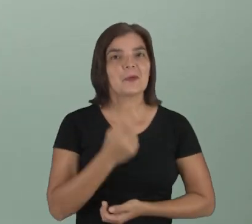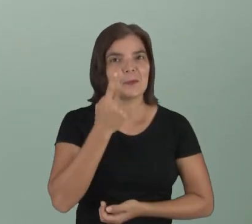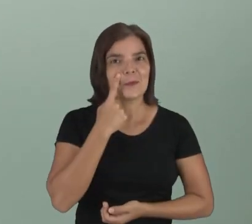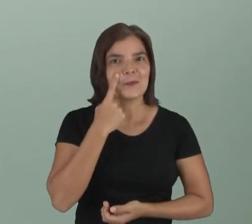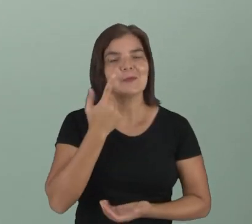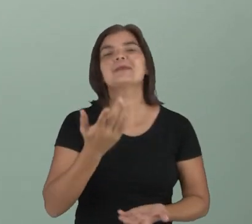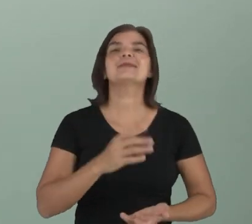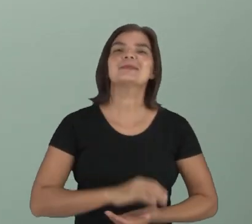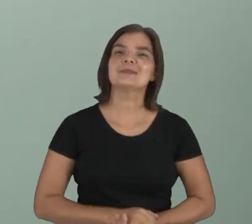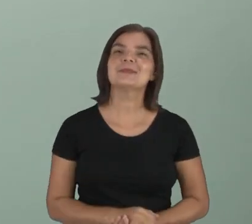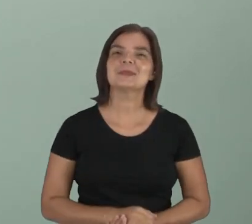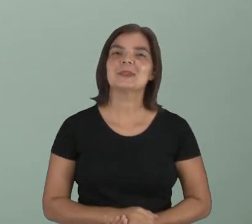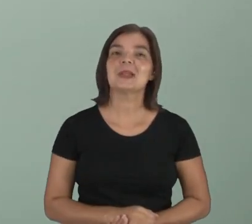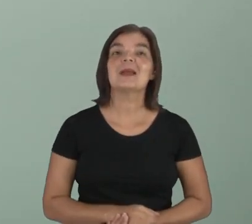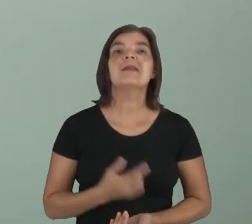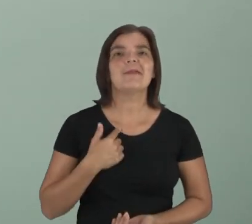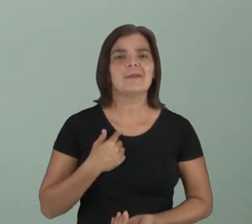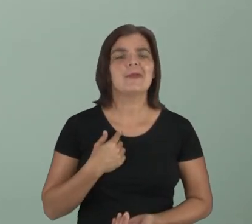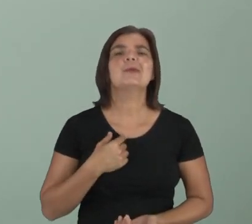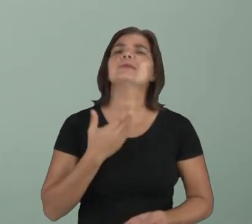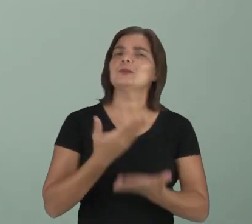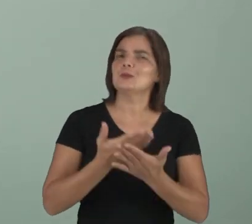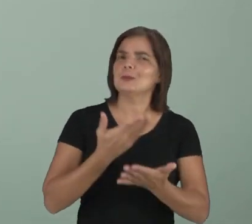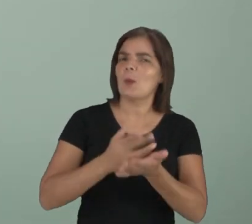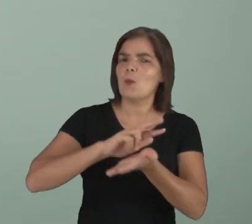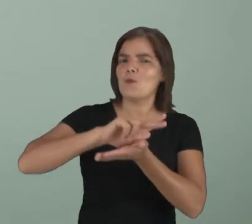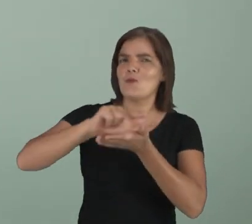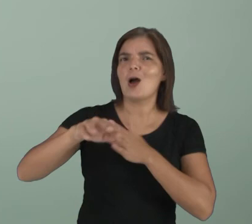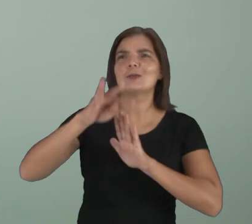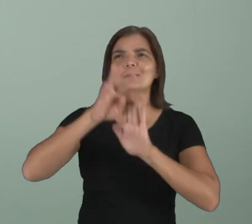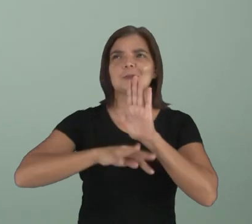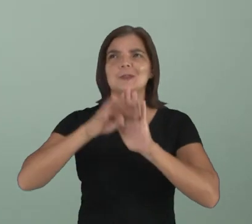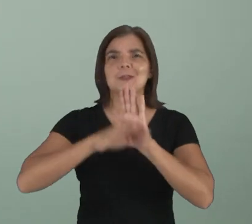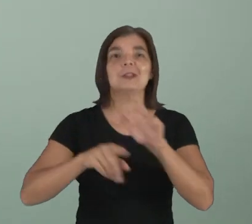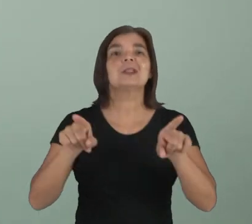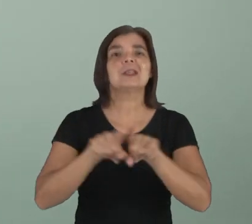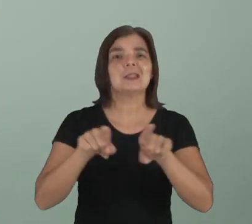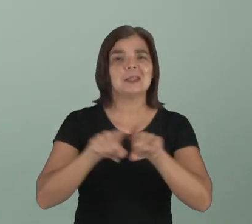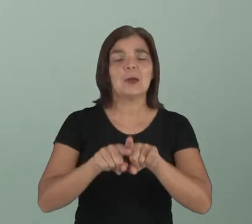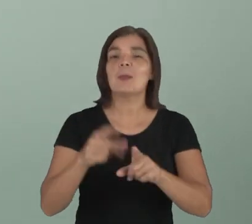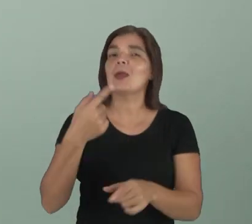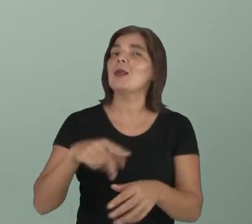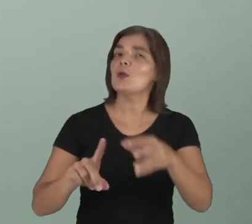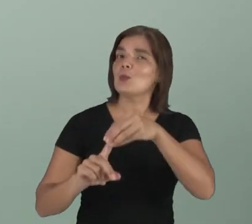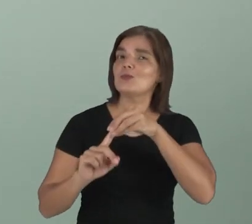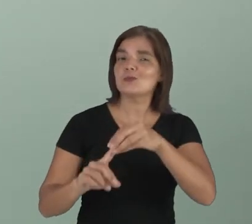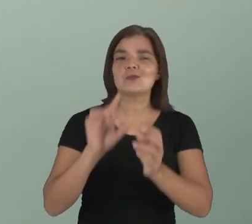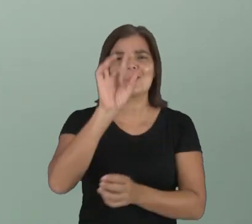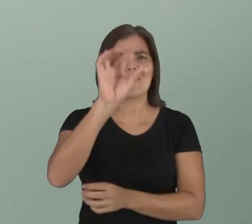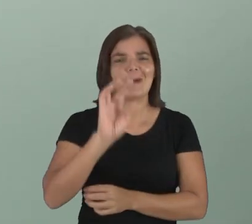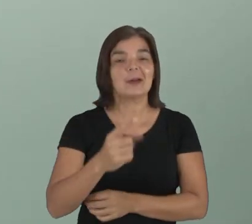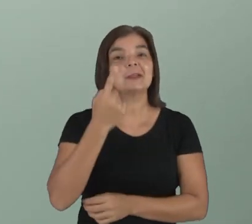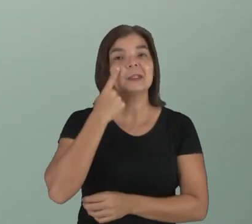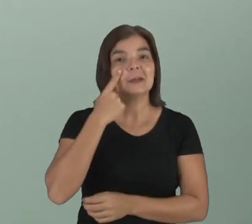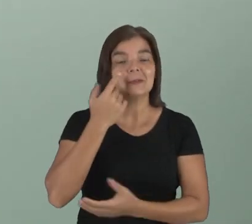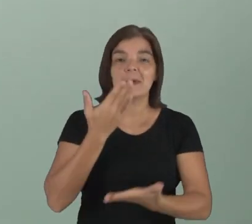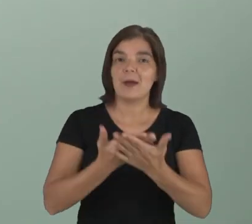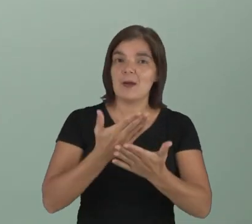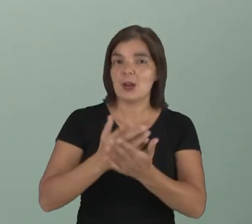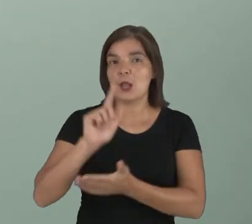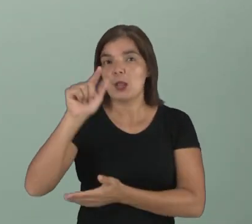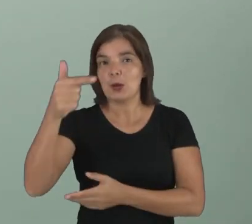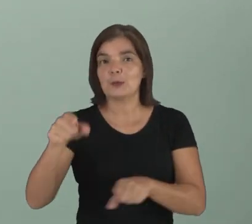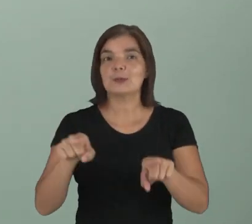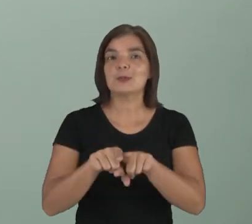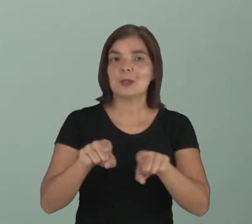Viu como ficou fácil? Trabalhamos aí vários textos e a função social de cada um deles. Se você quiser rever a esta